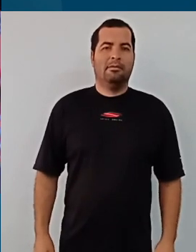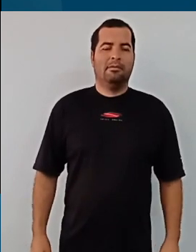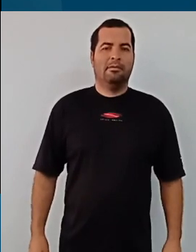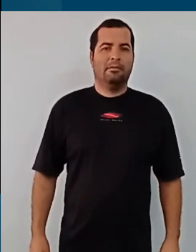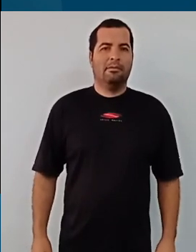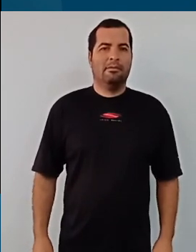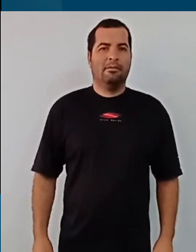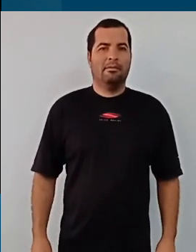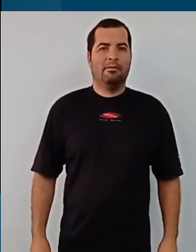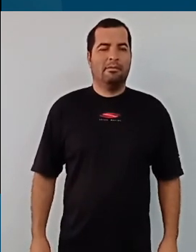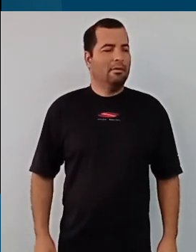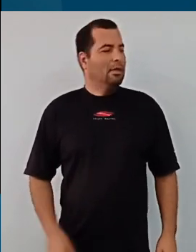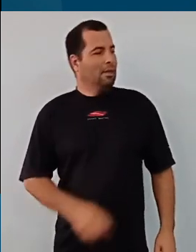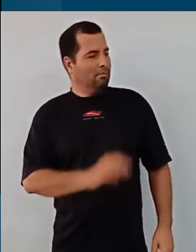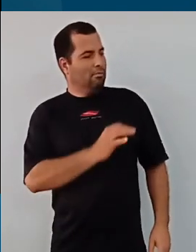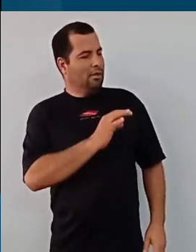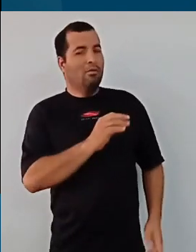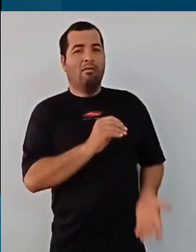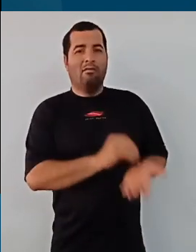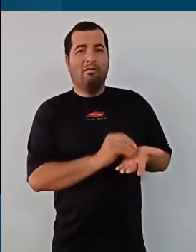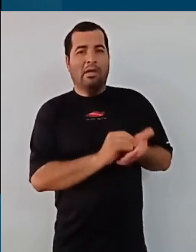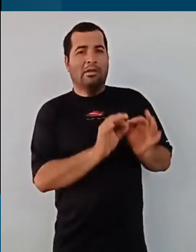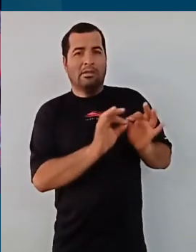Vocês só querem resolver questões simples.